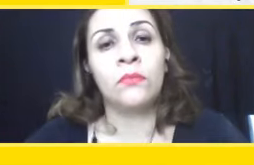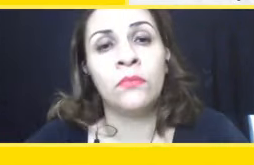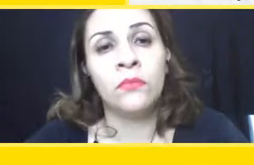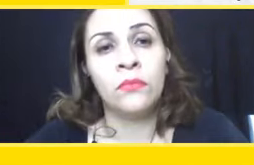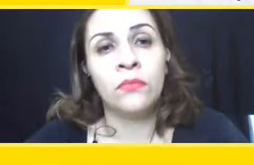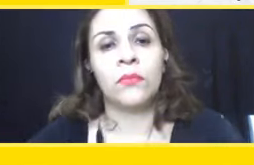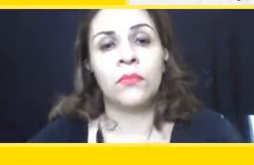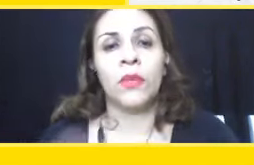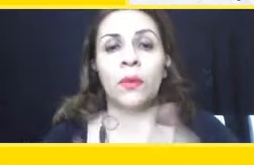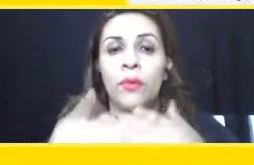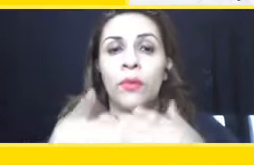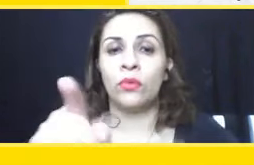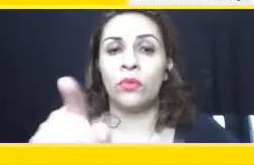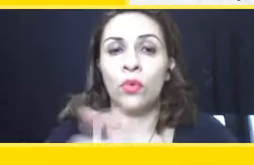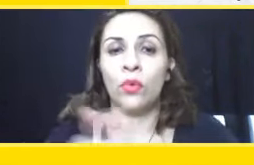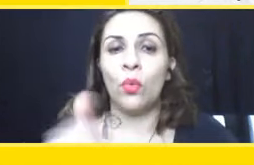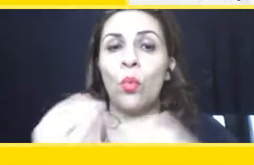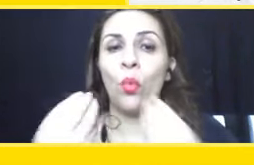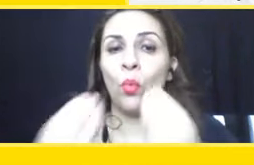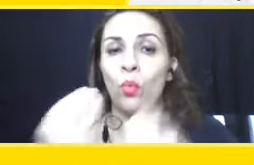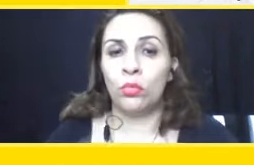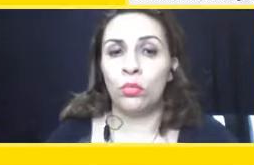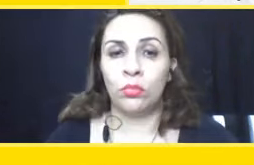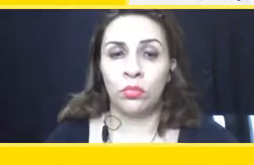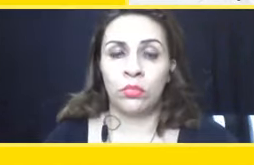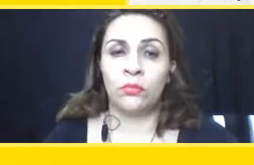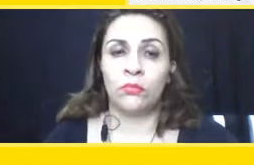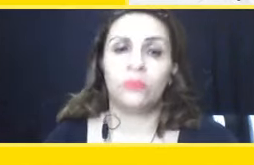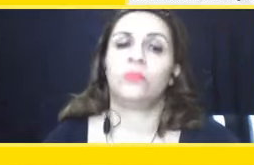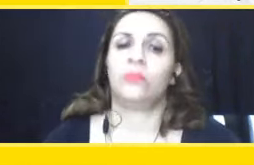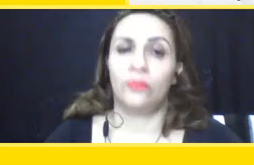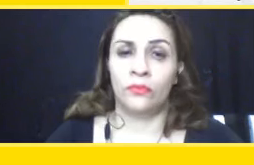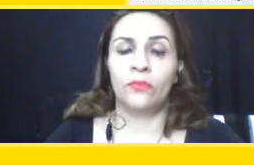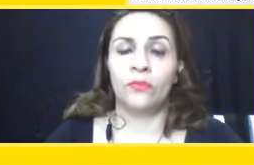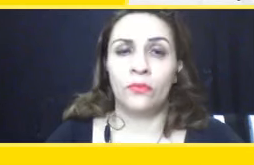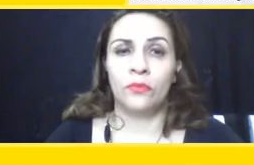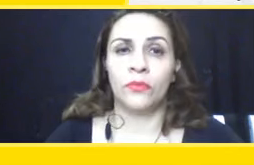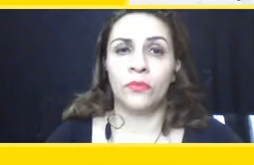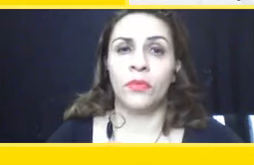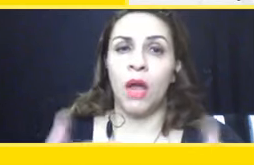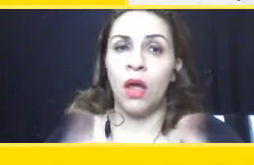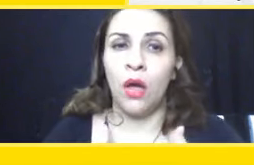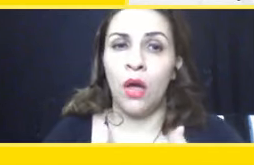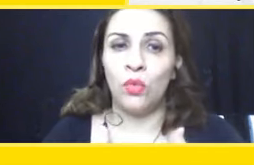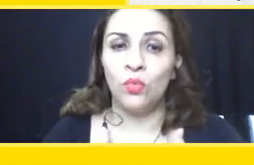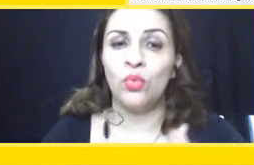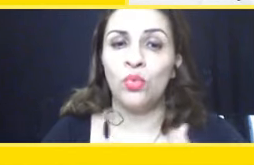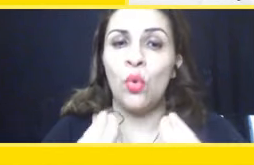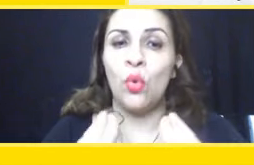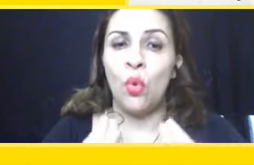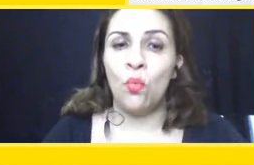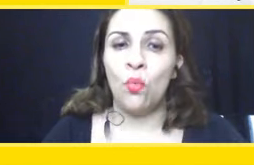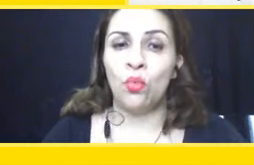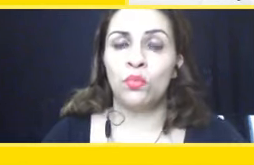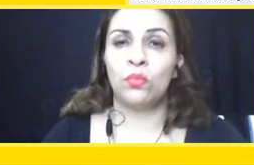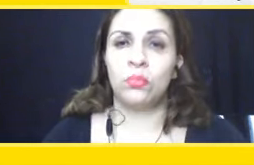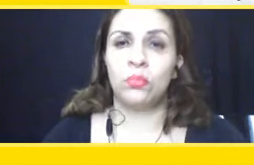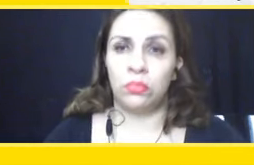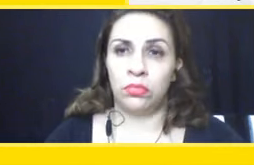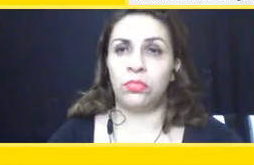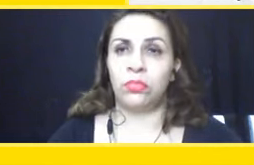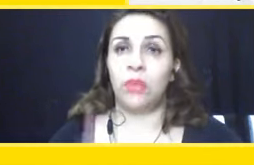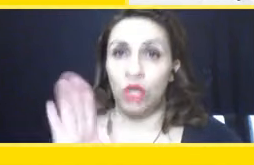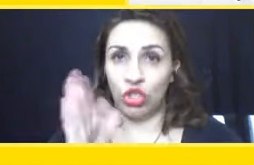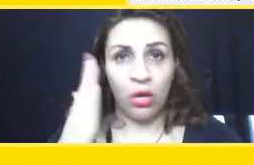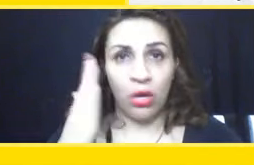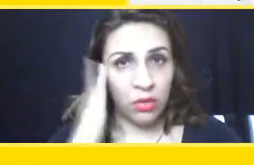perguntar ao senhor, como Exatamente. ficou a situação dos autistas. Então todos aí estão por dentro